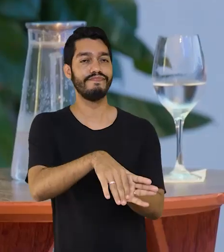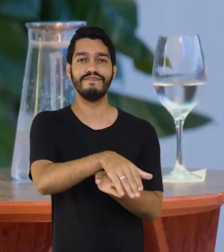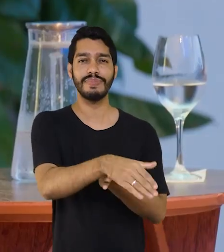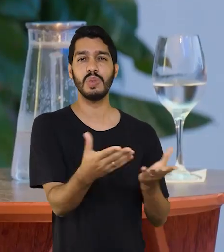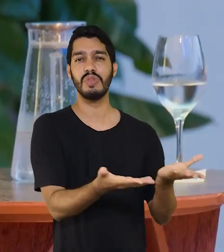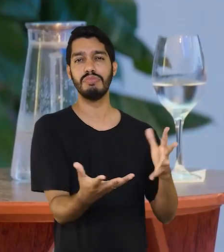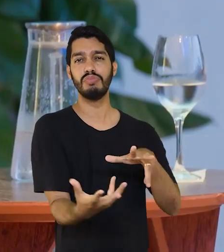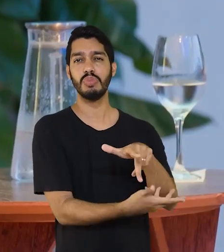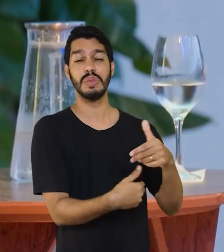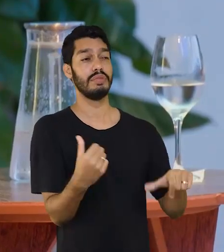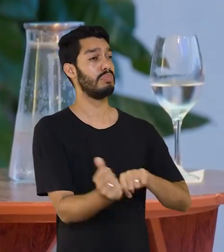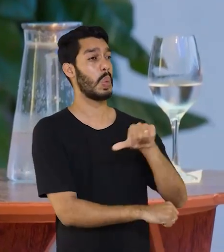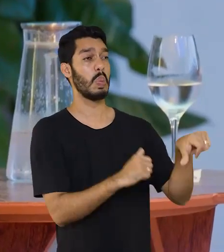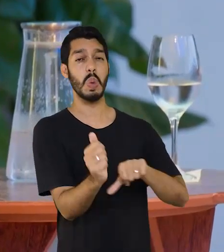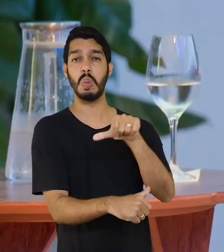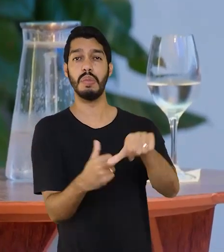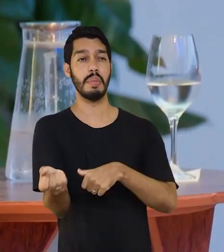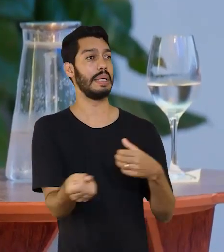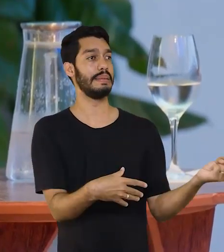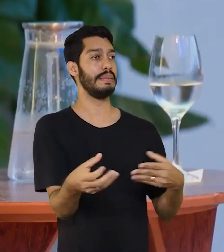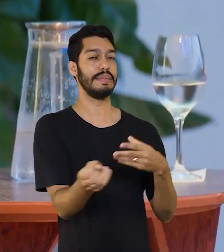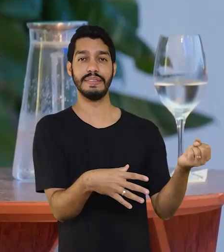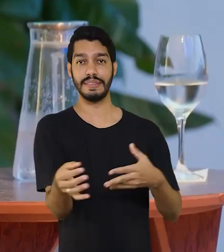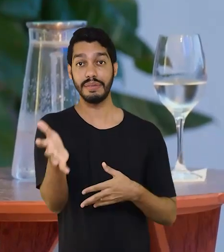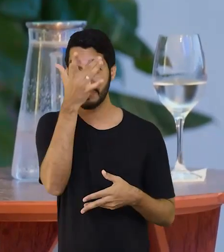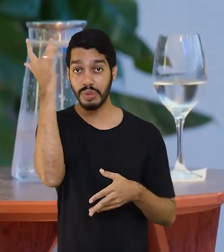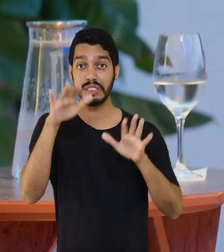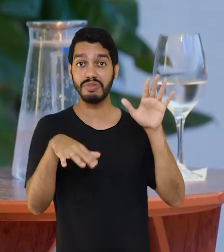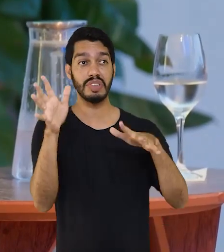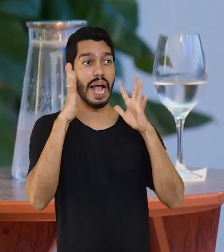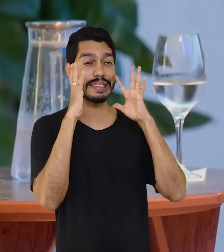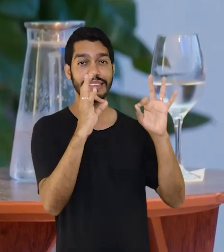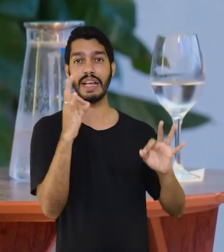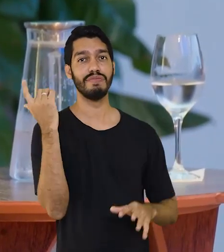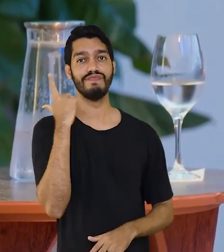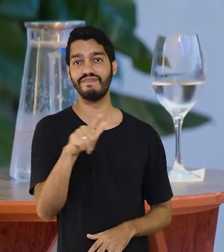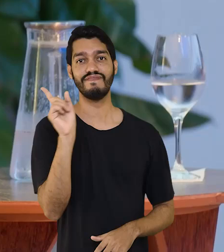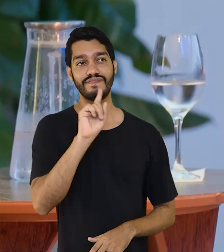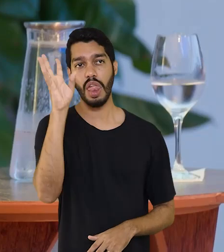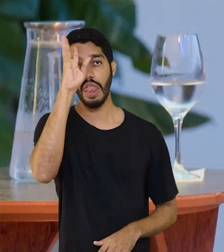nesse mundo que muda o tempo todo, muito rápido, com muitos estímulos, até com dificuldade de atenção, né? Então,